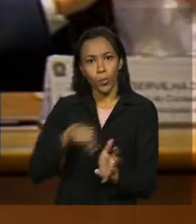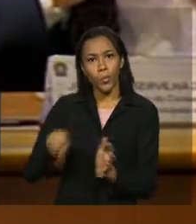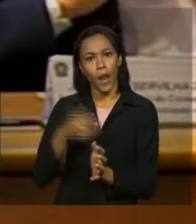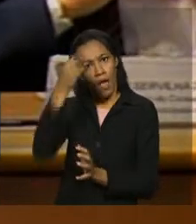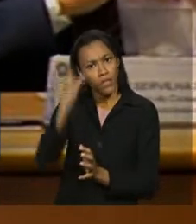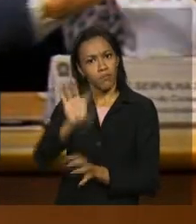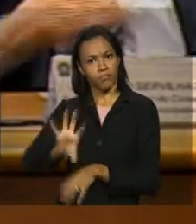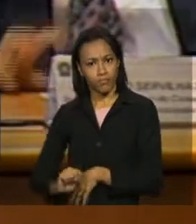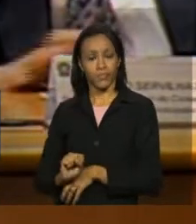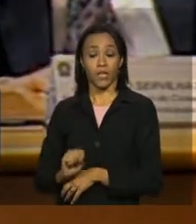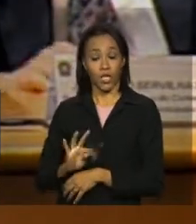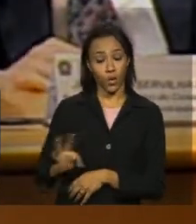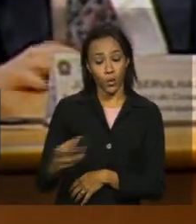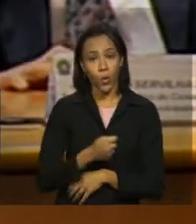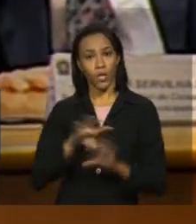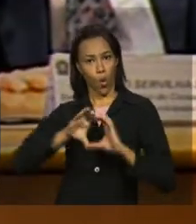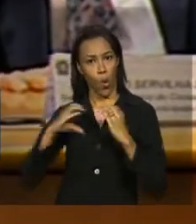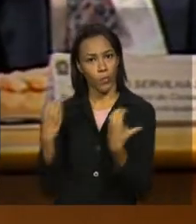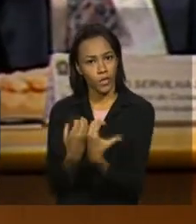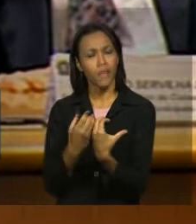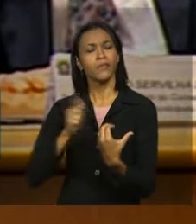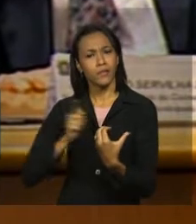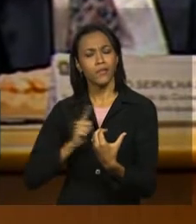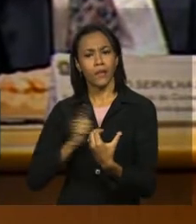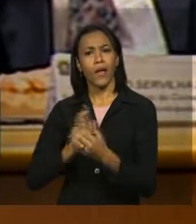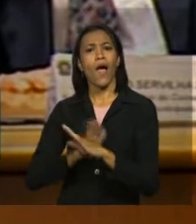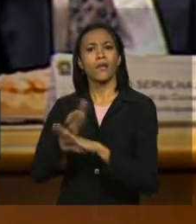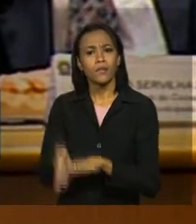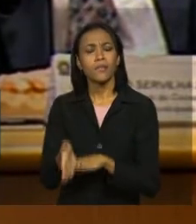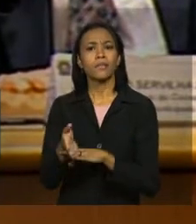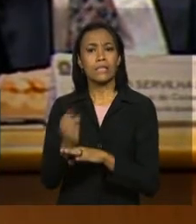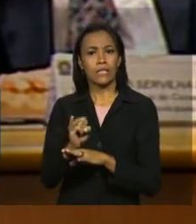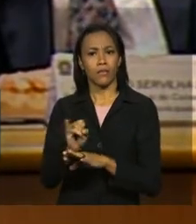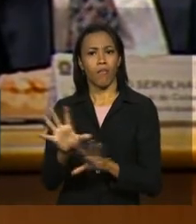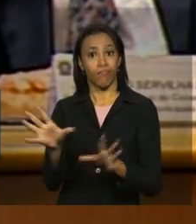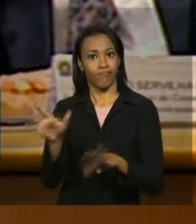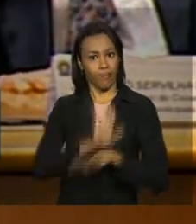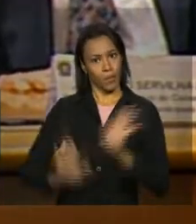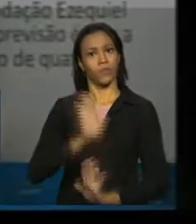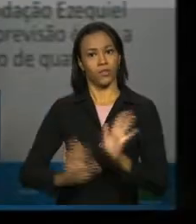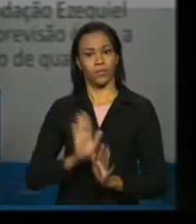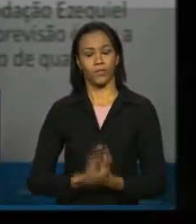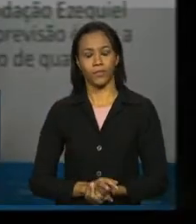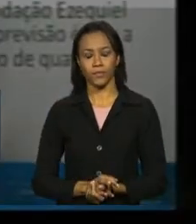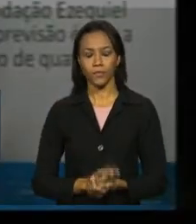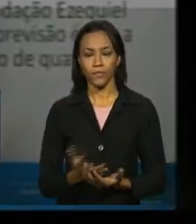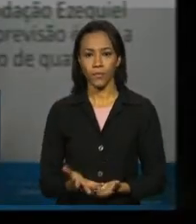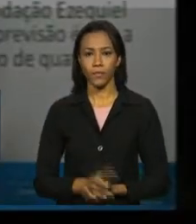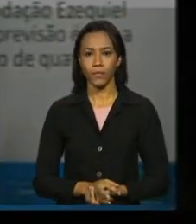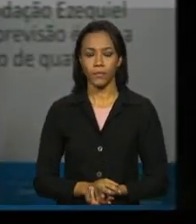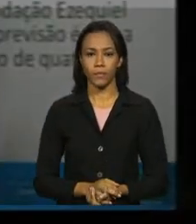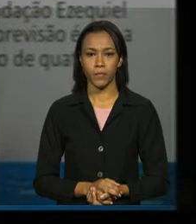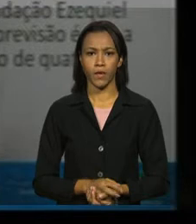fazendo assim com que toda a comunidade tem acesso a se está protegido pode passar então